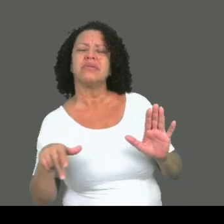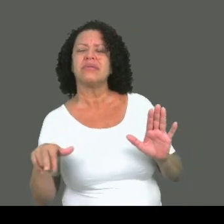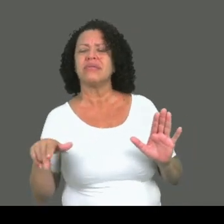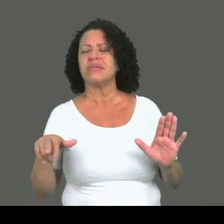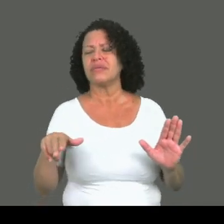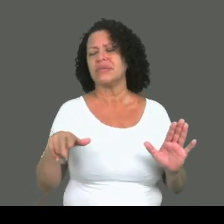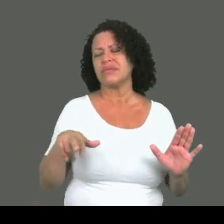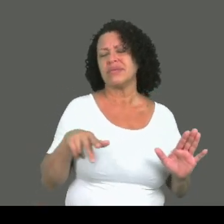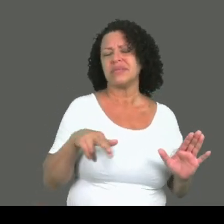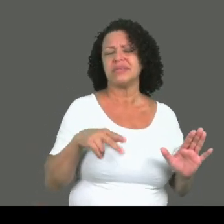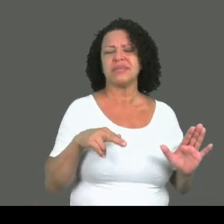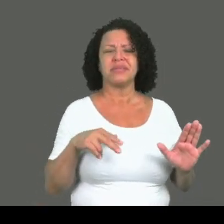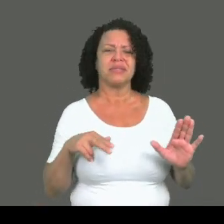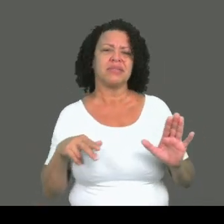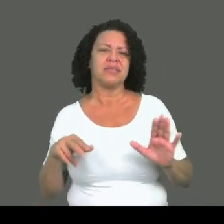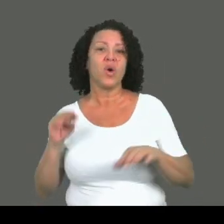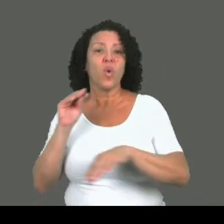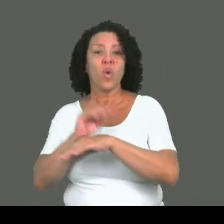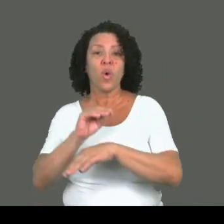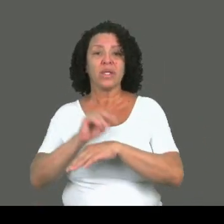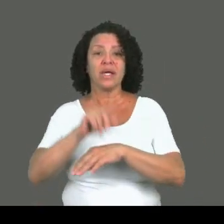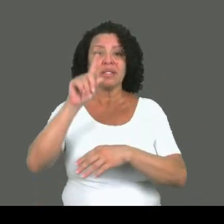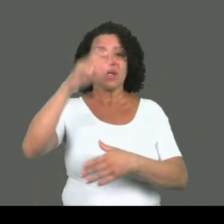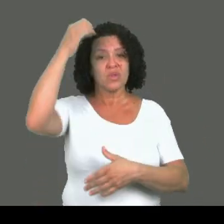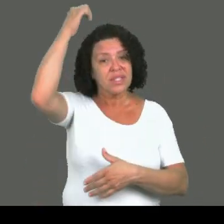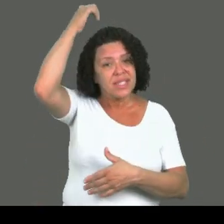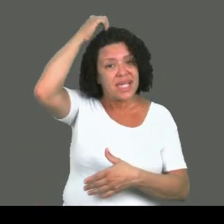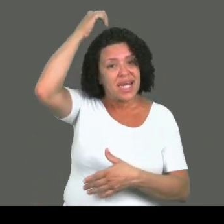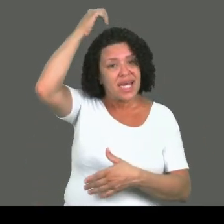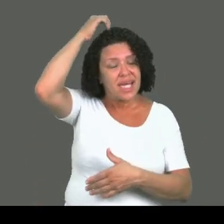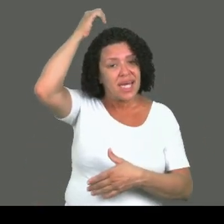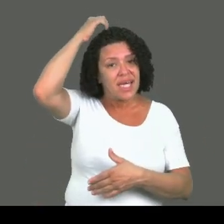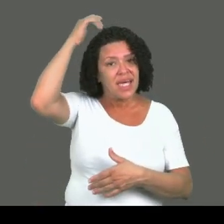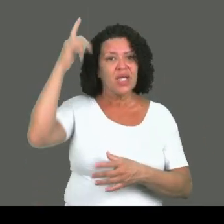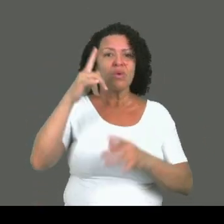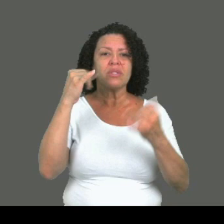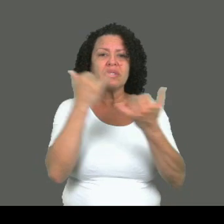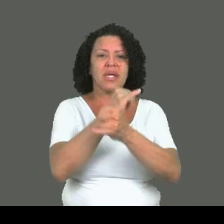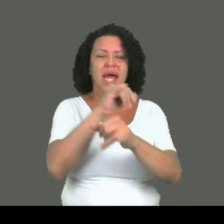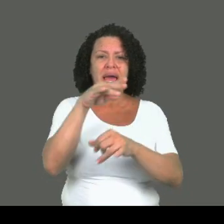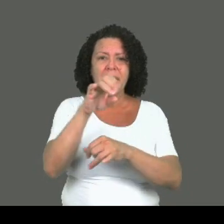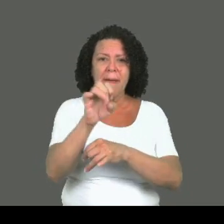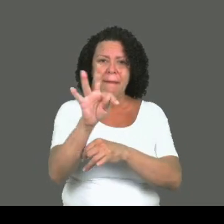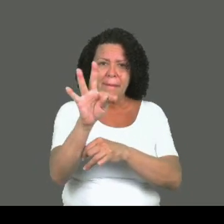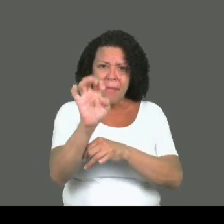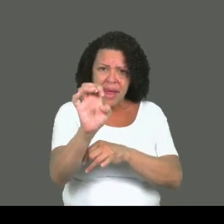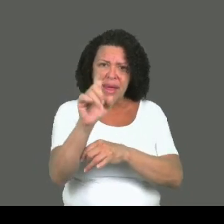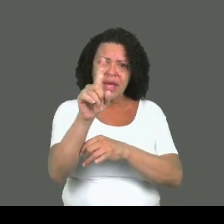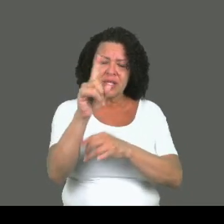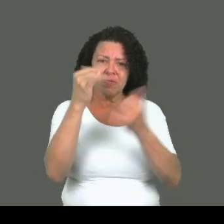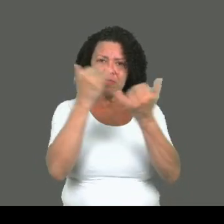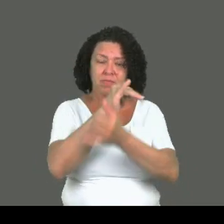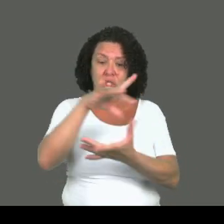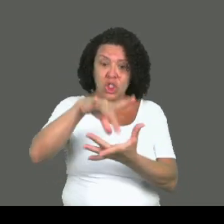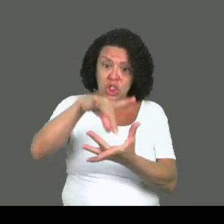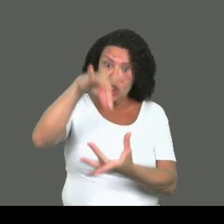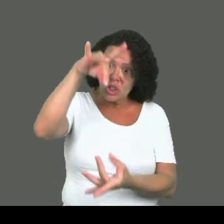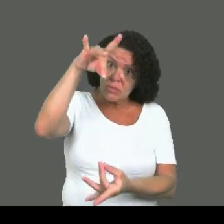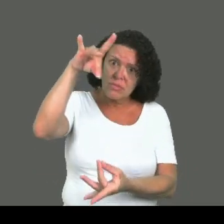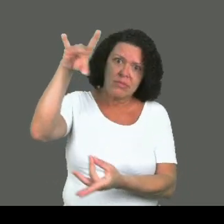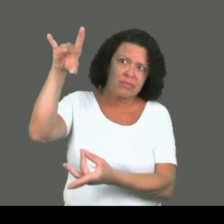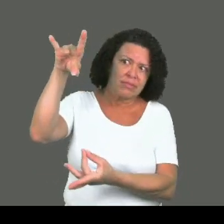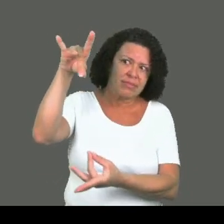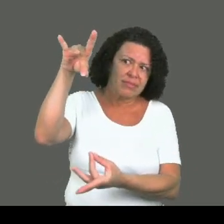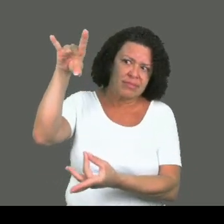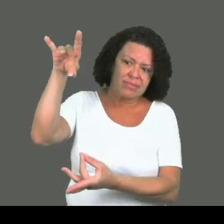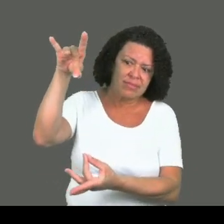vamos cuidar do nosso interior, vamos cuidar do nosso equilíbrio mental, do nosso equilíbrio espiritual, para